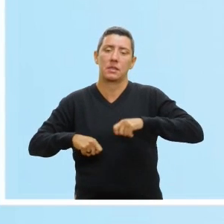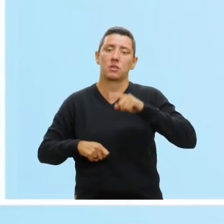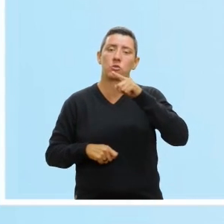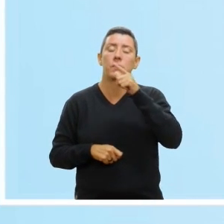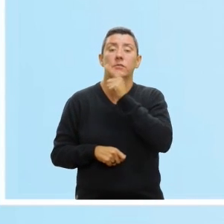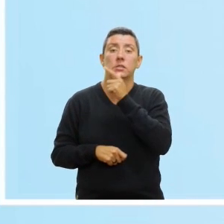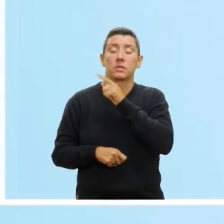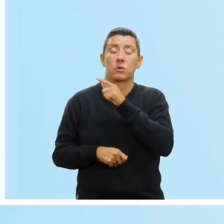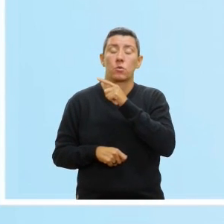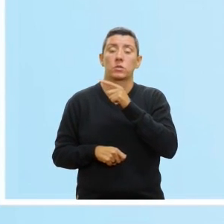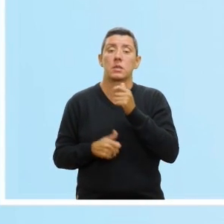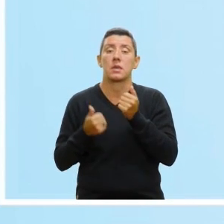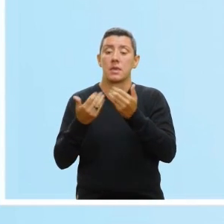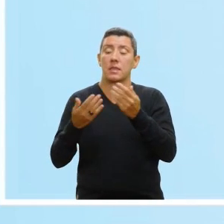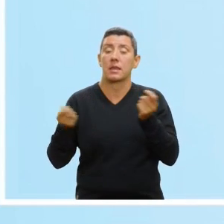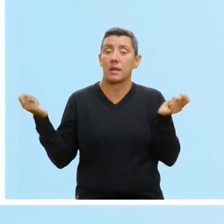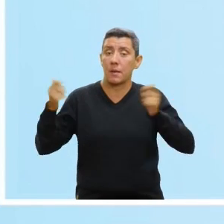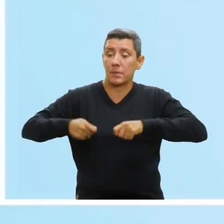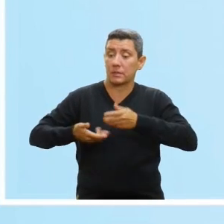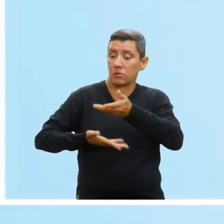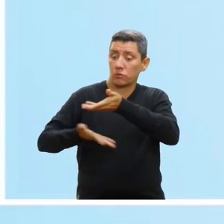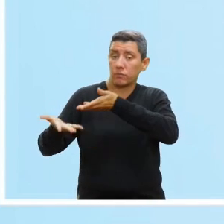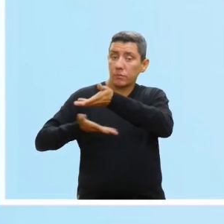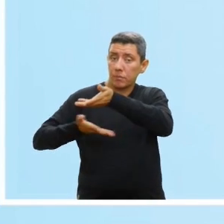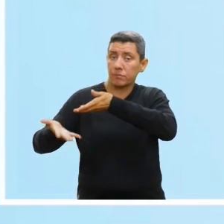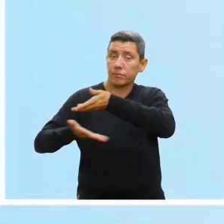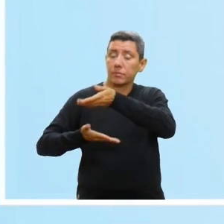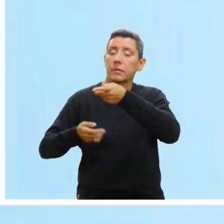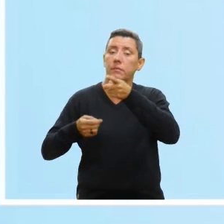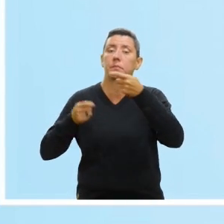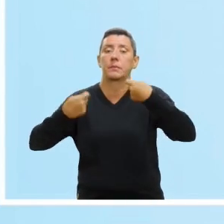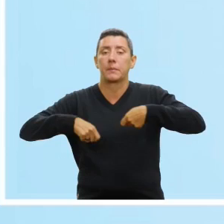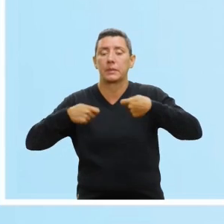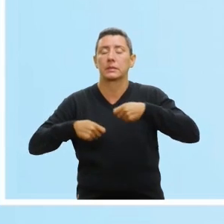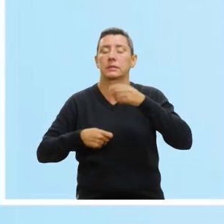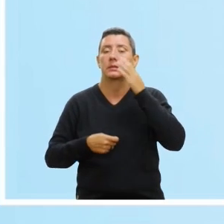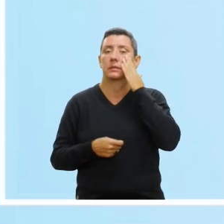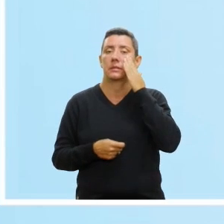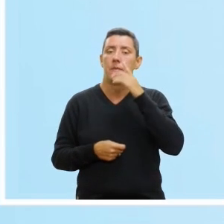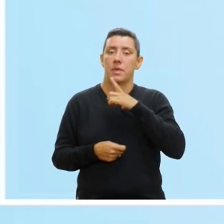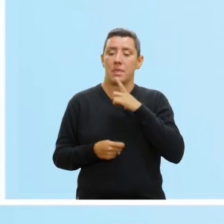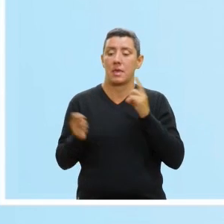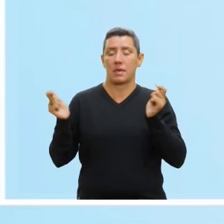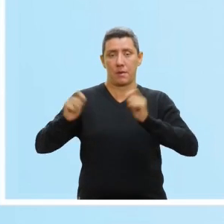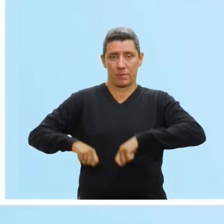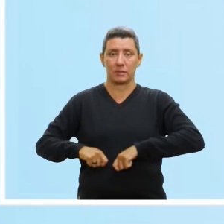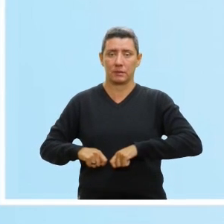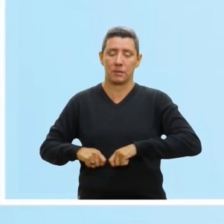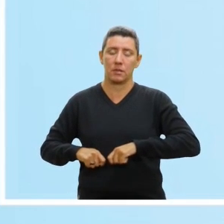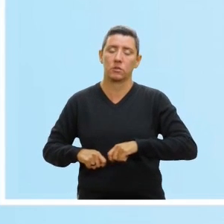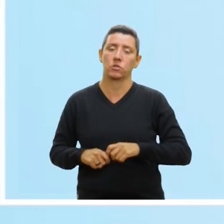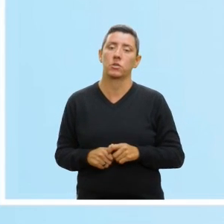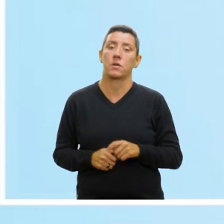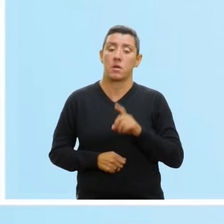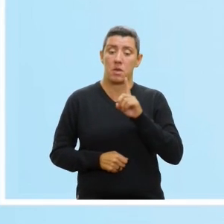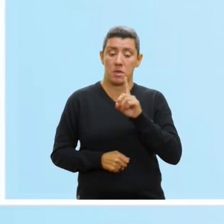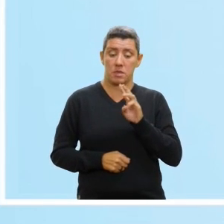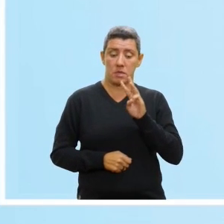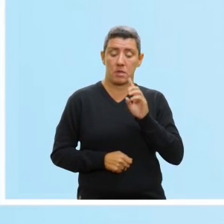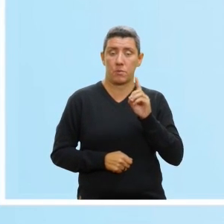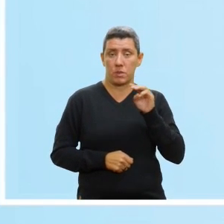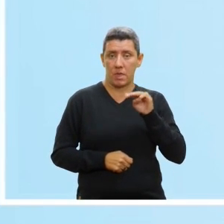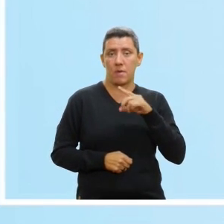entregar capacidade nos pontos, você precisa entregar mais capacidade. Né? No DWDM a gente fala de